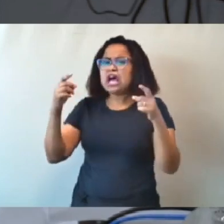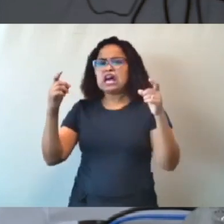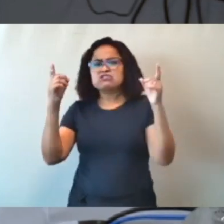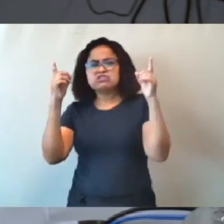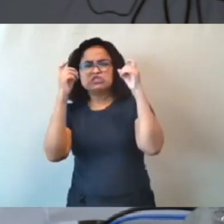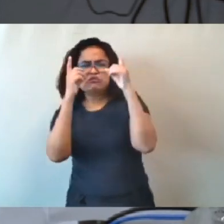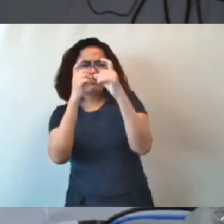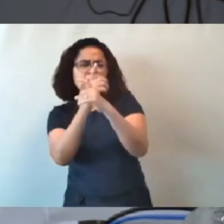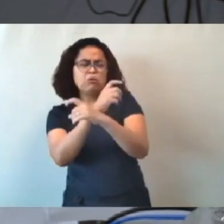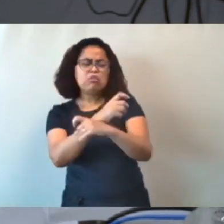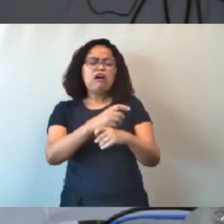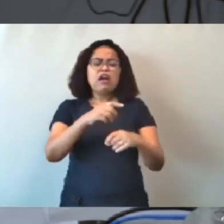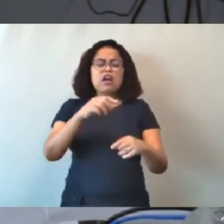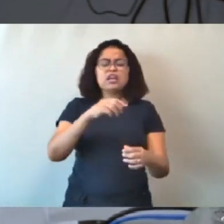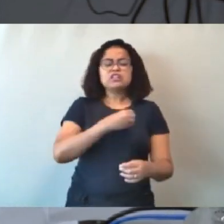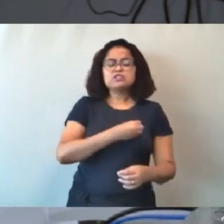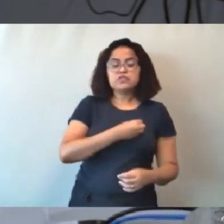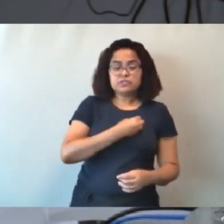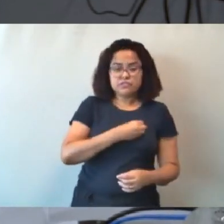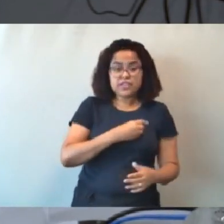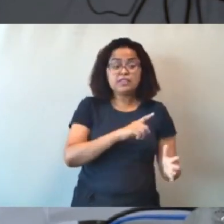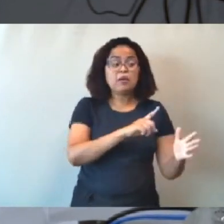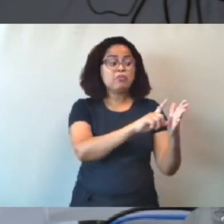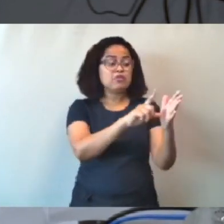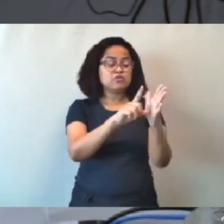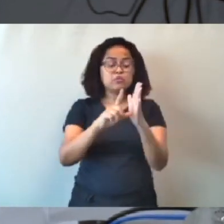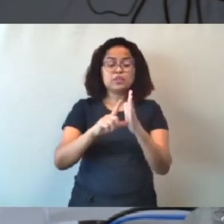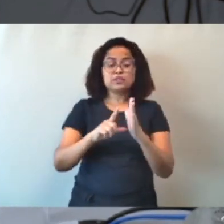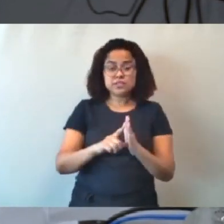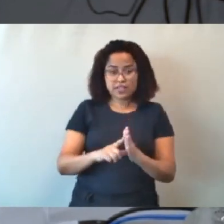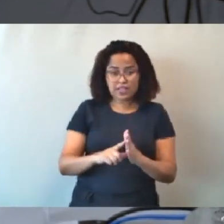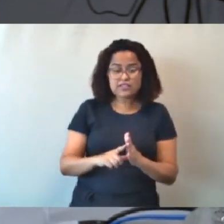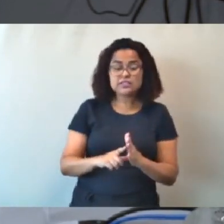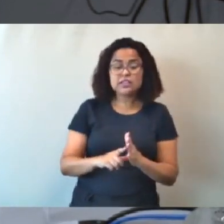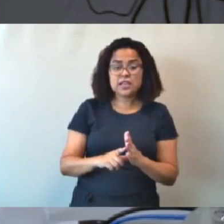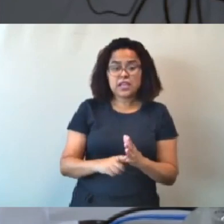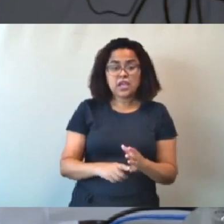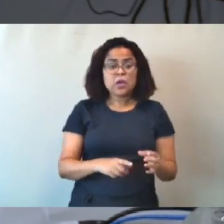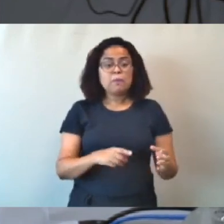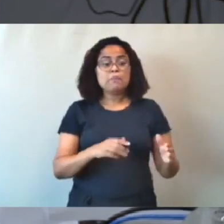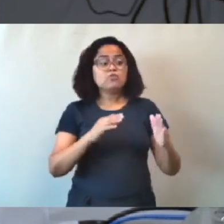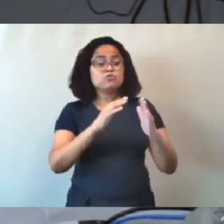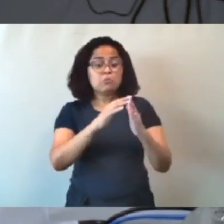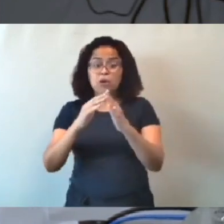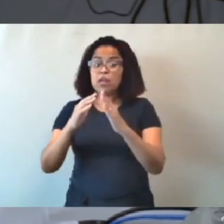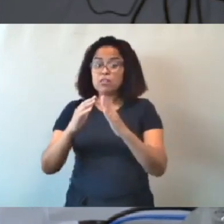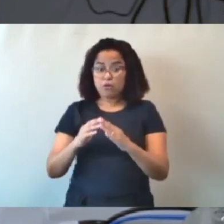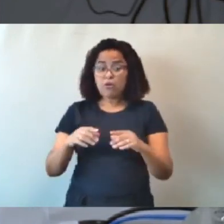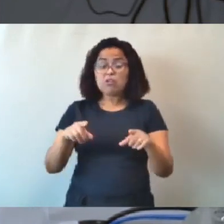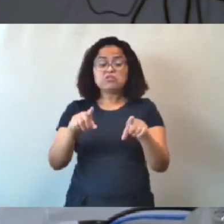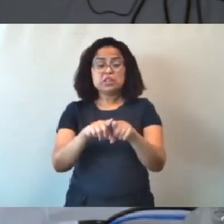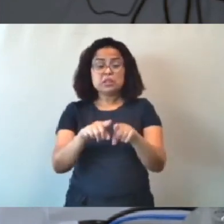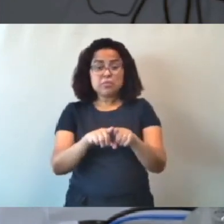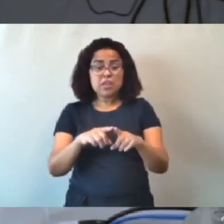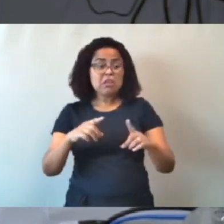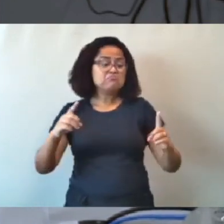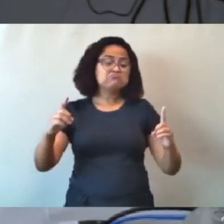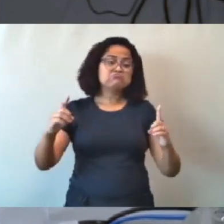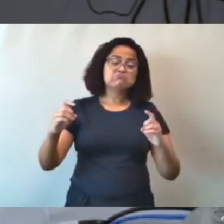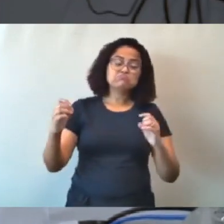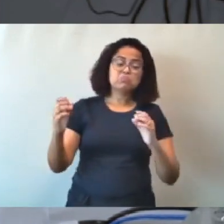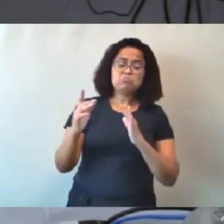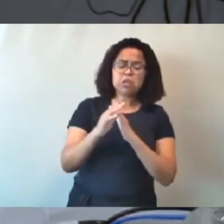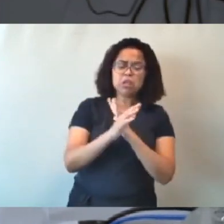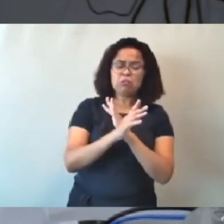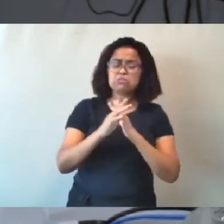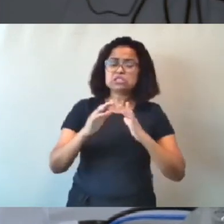dificuldades vividas pelos os clientes, né, pelos moradores, pelo trânsito, por todo mundo, pelos próprios pedestres,